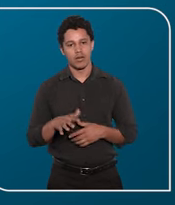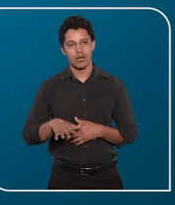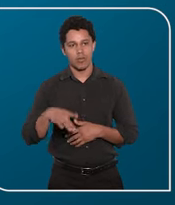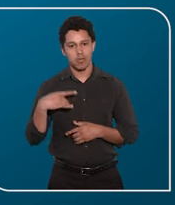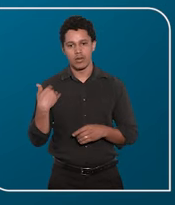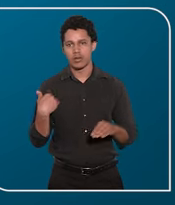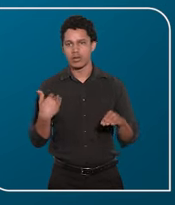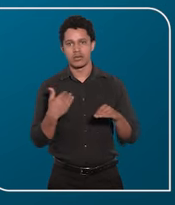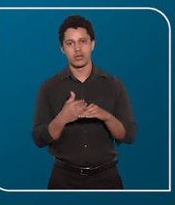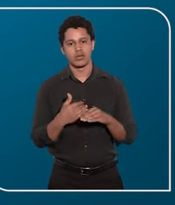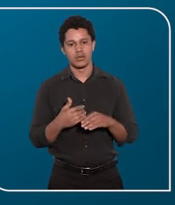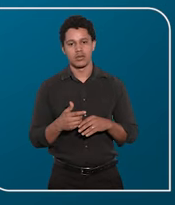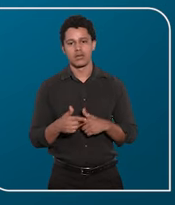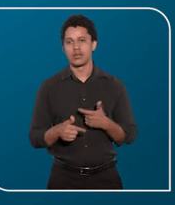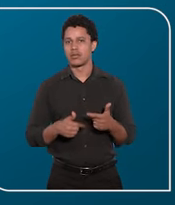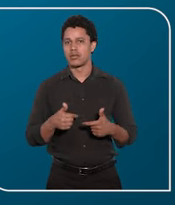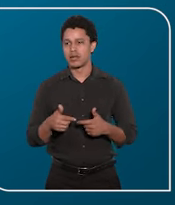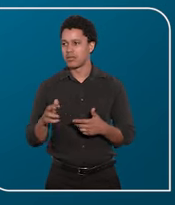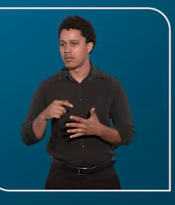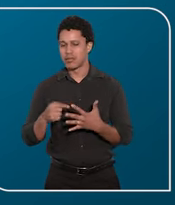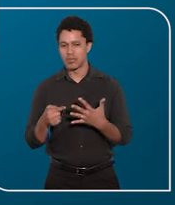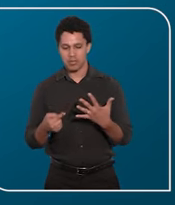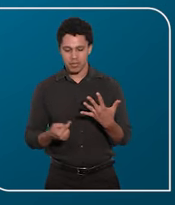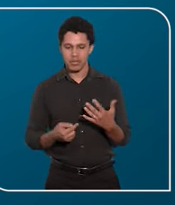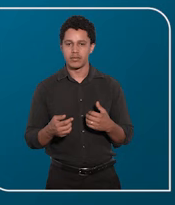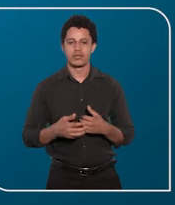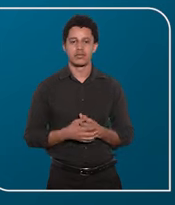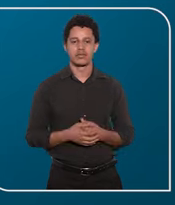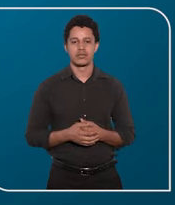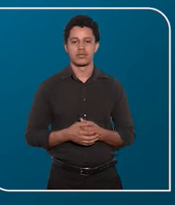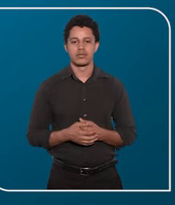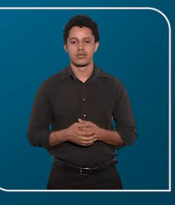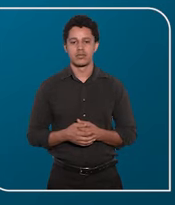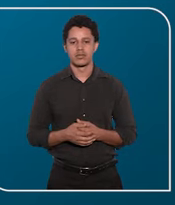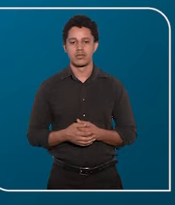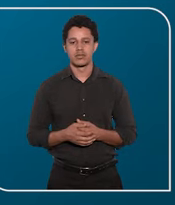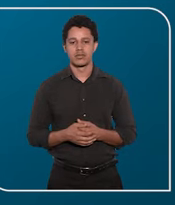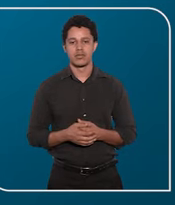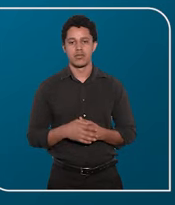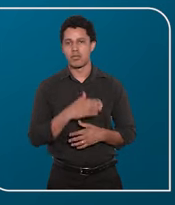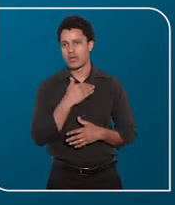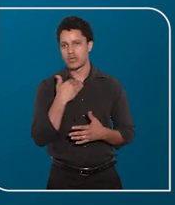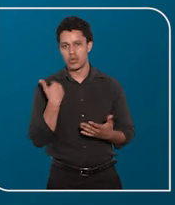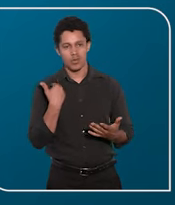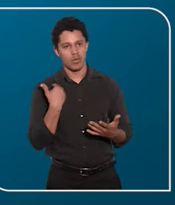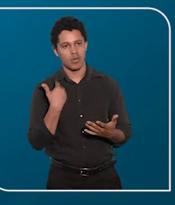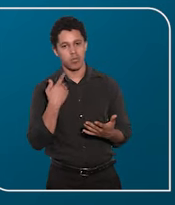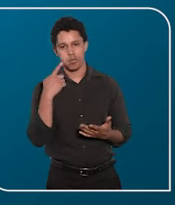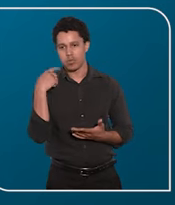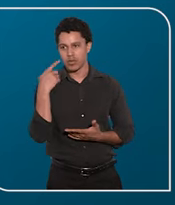incompatível definitiva, dentre aquelas descritas no artigo 28, faleceu o advogado, não tem como